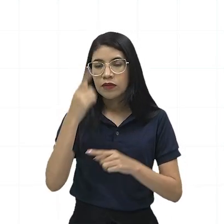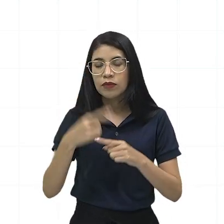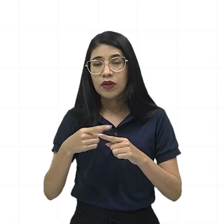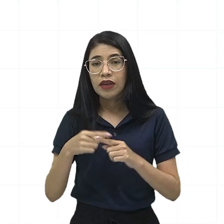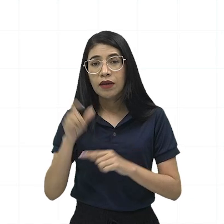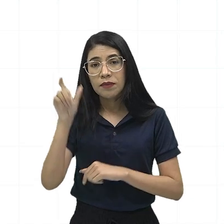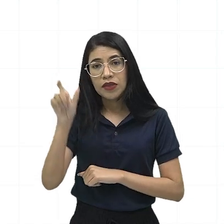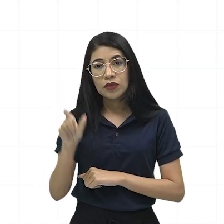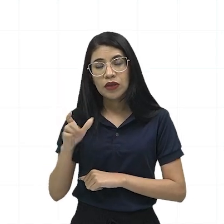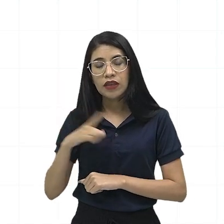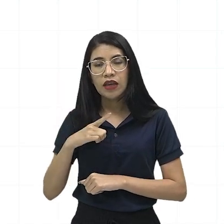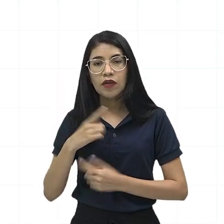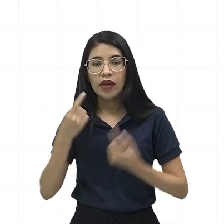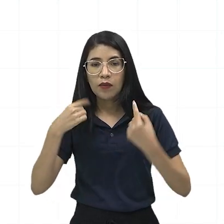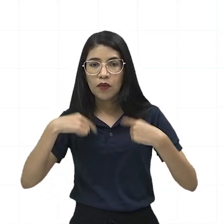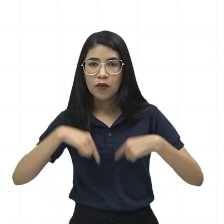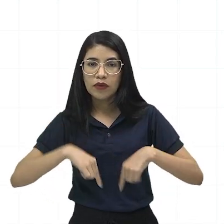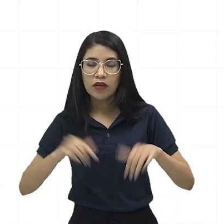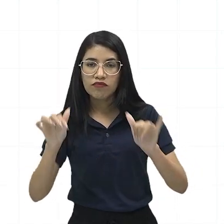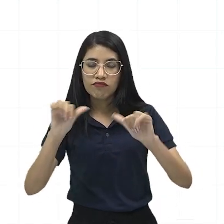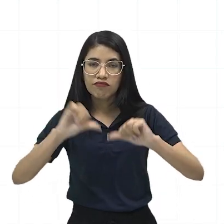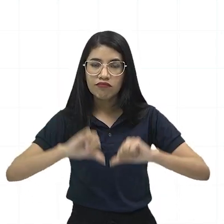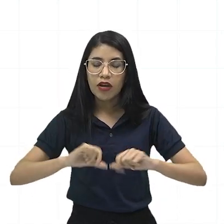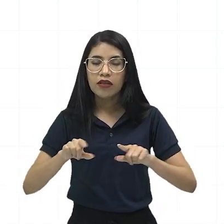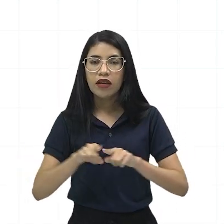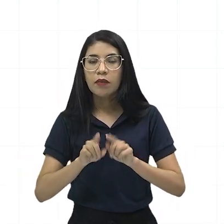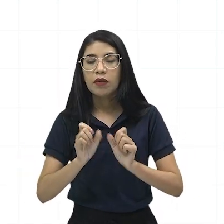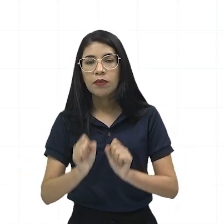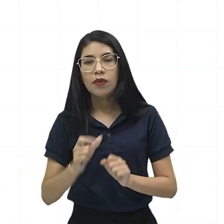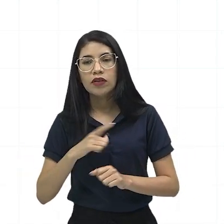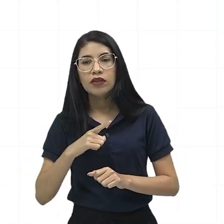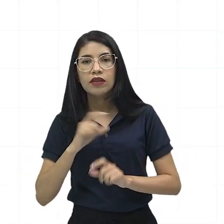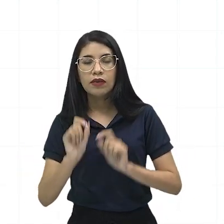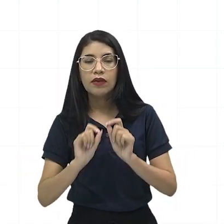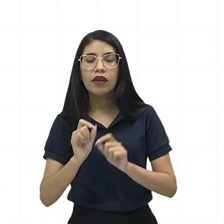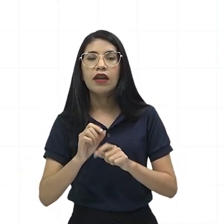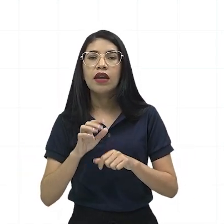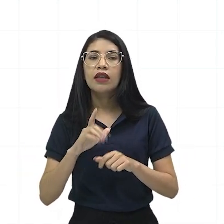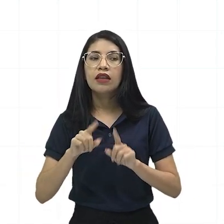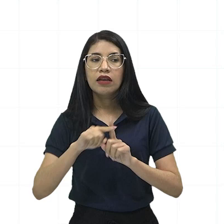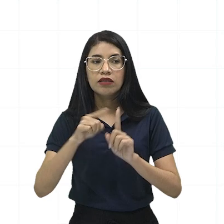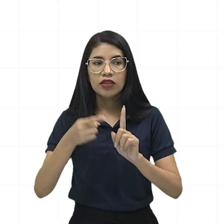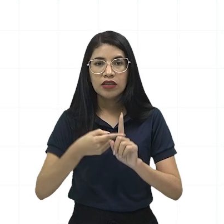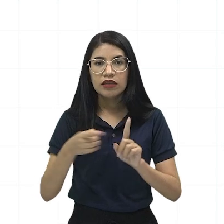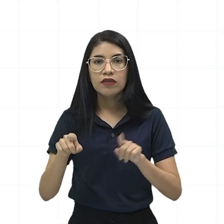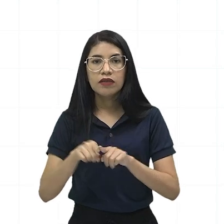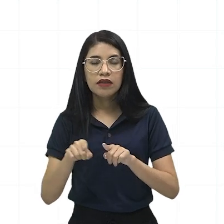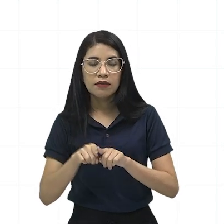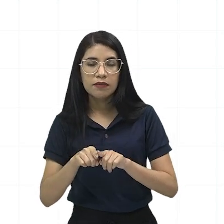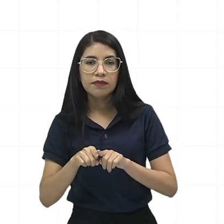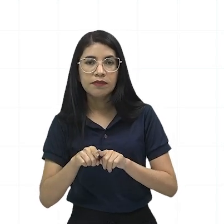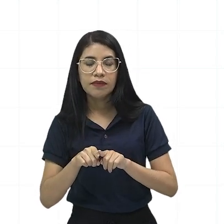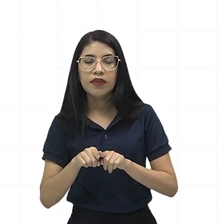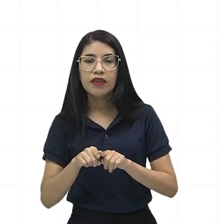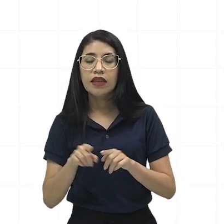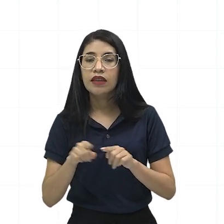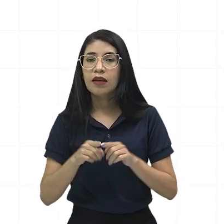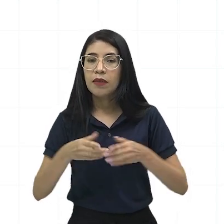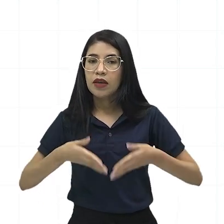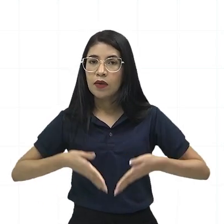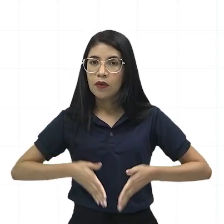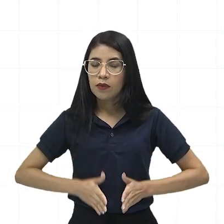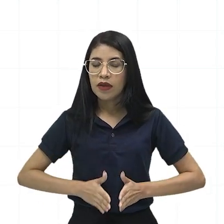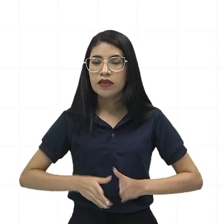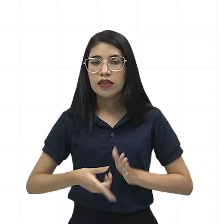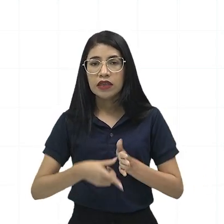estar ali com a imunidade um pouco baixa, pode afetar até mesmo a gestação, como a gente está vendo aí, e o romper dessa